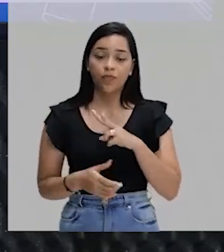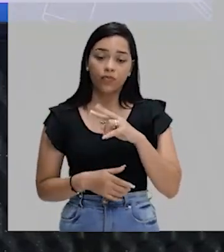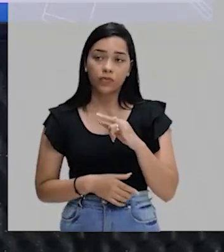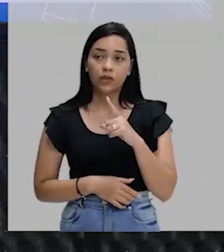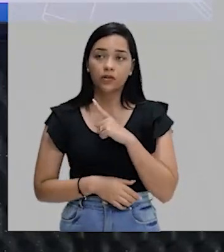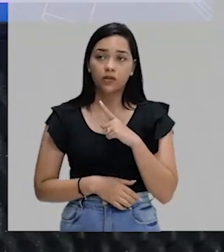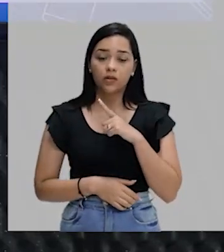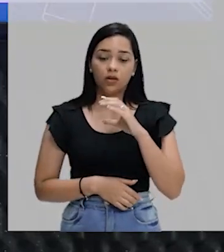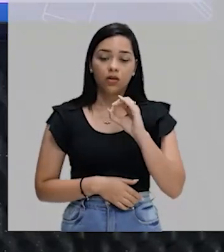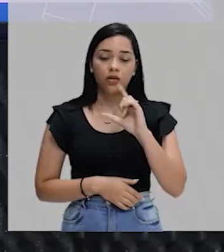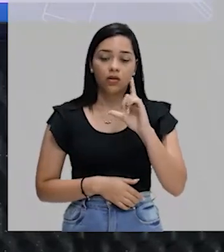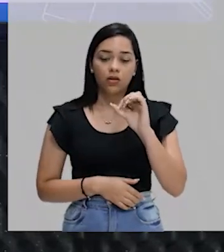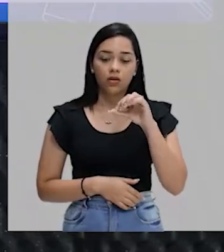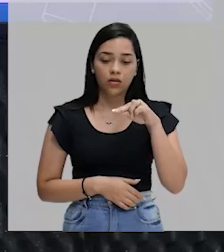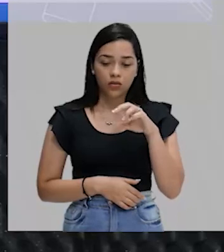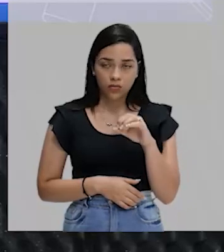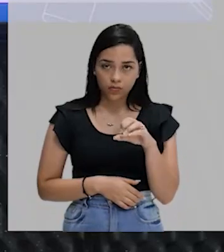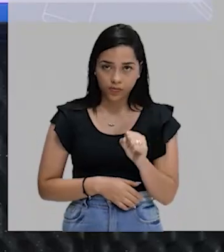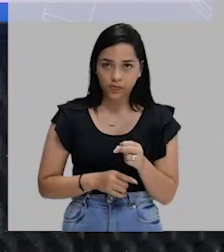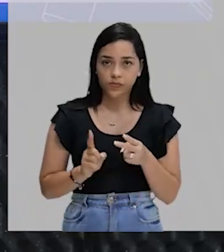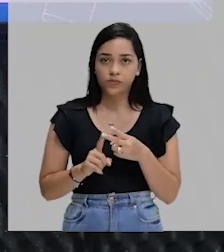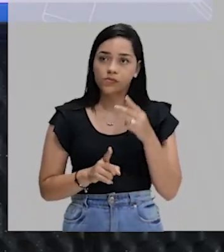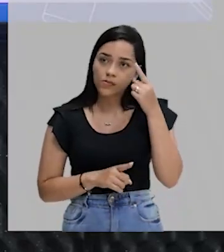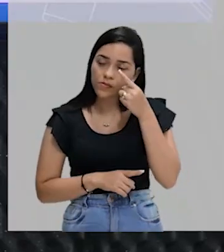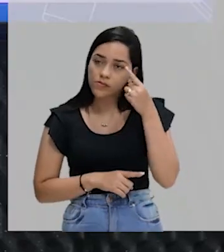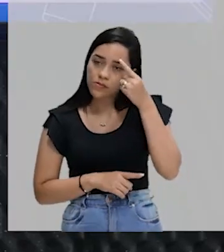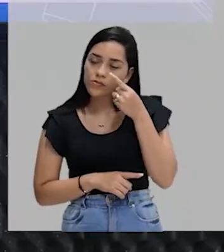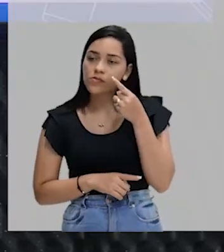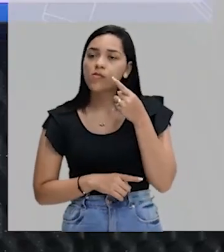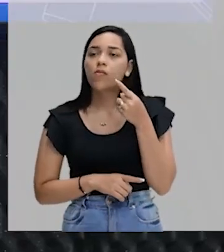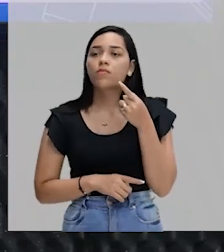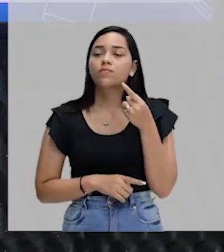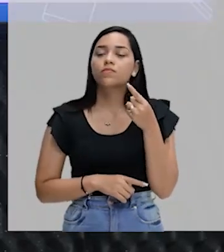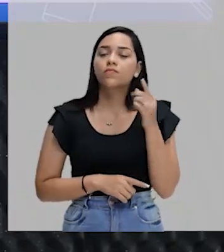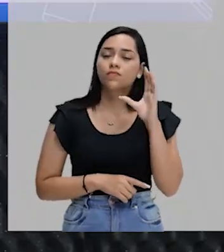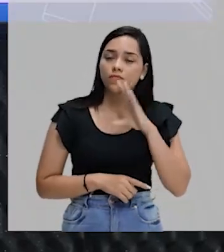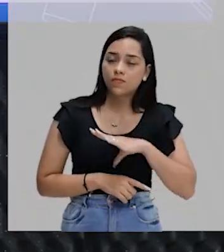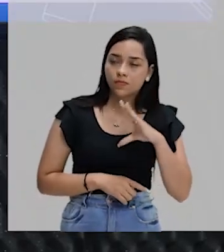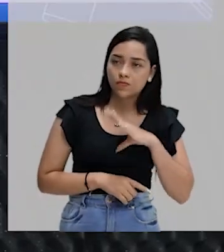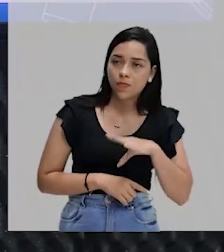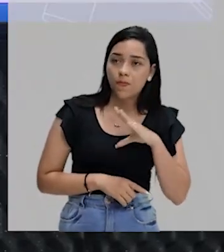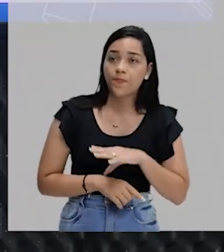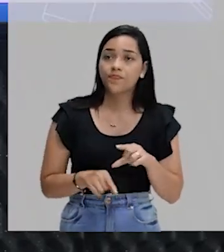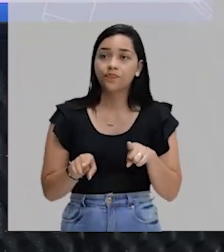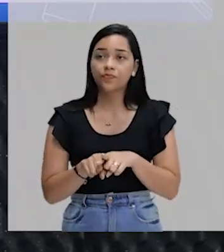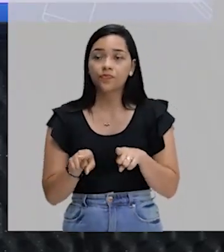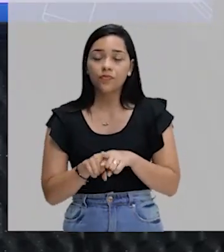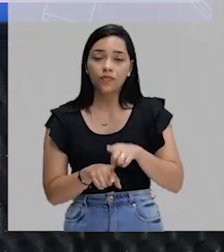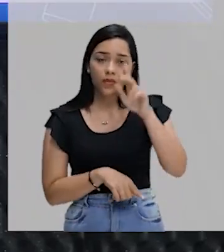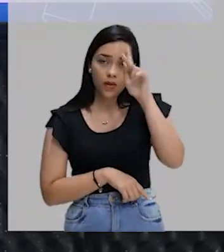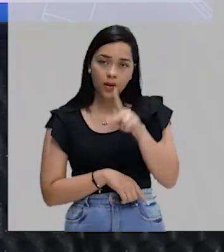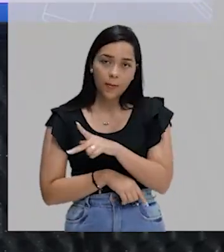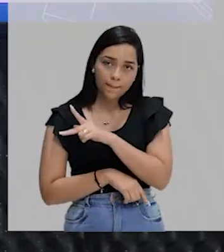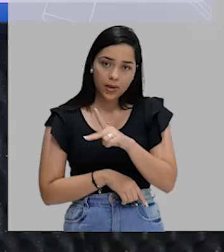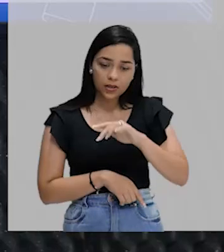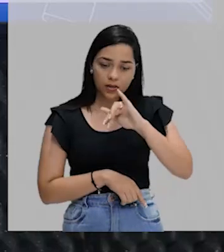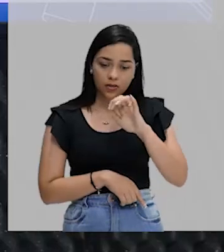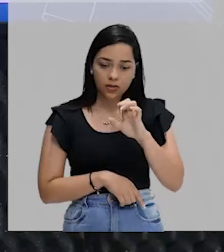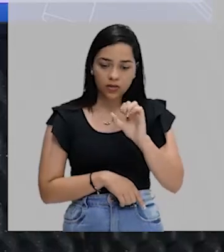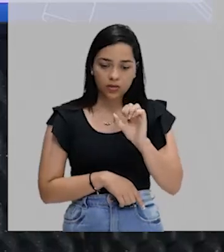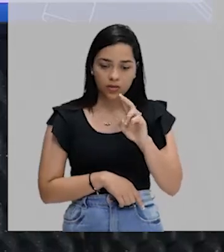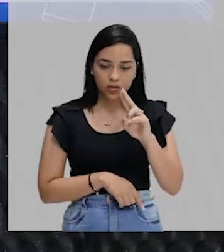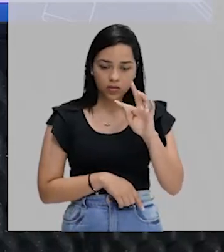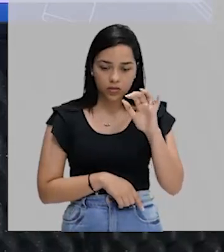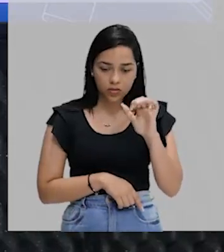envolver colonos espanhóis, colonos portugueses e até mesmo padres jesuítas. Então,